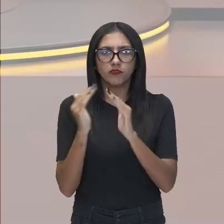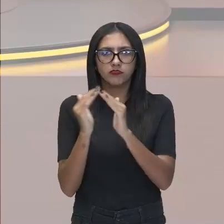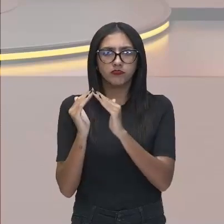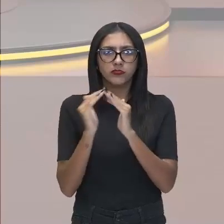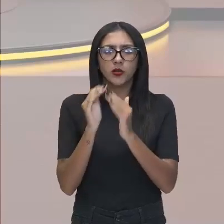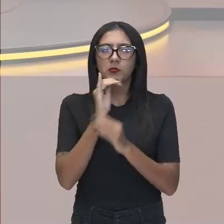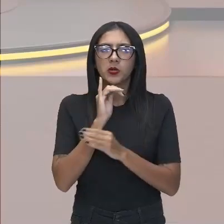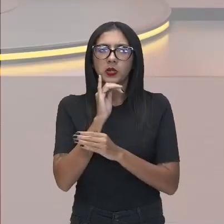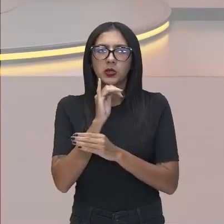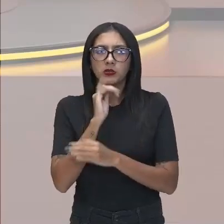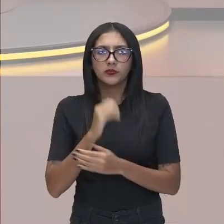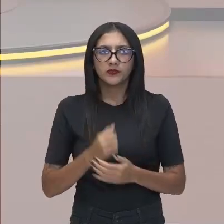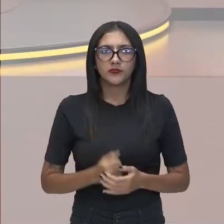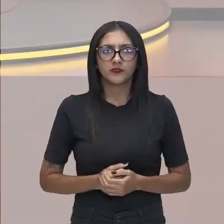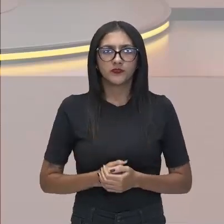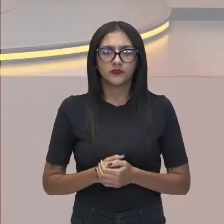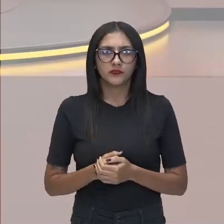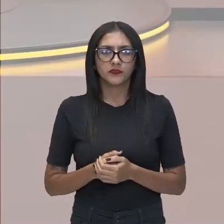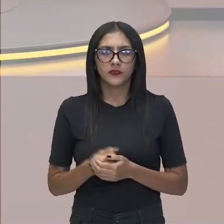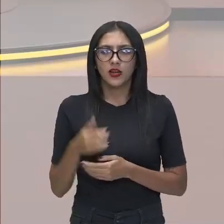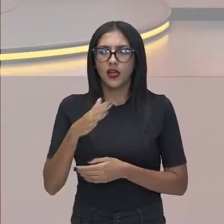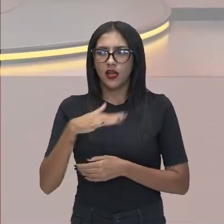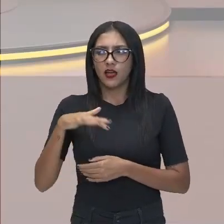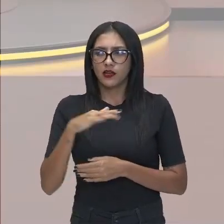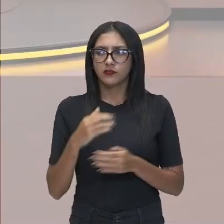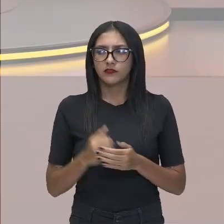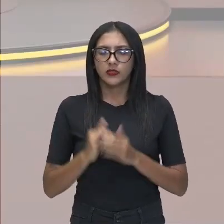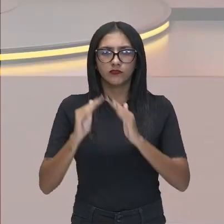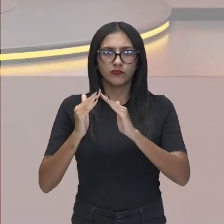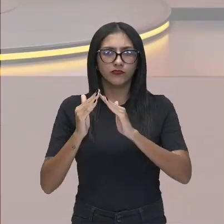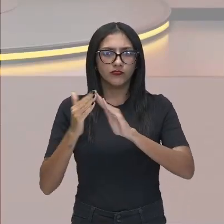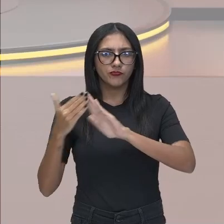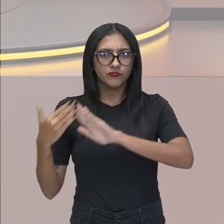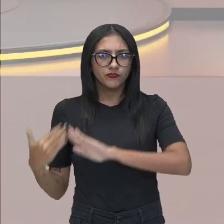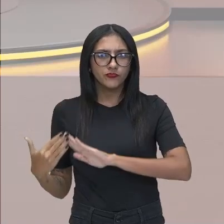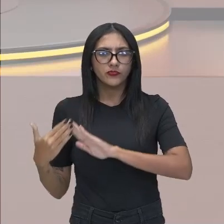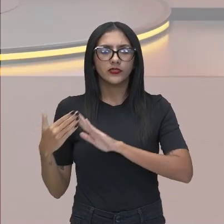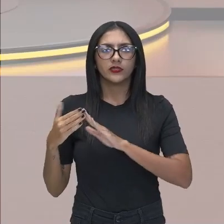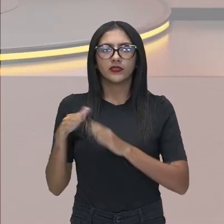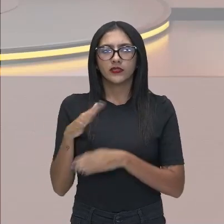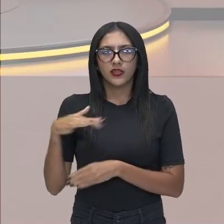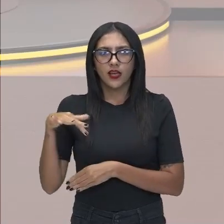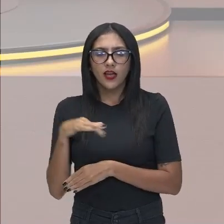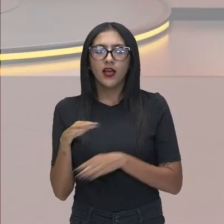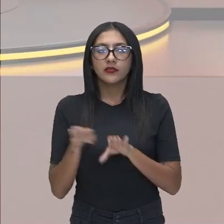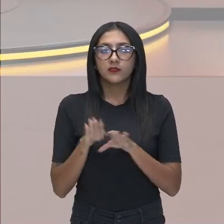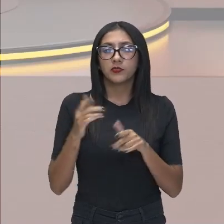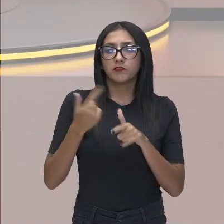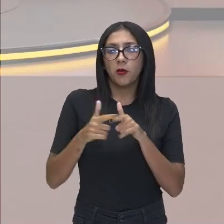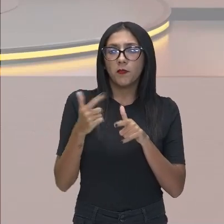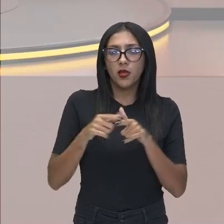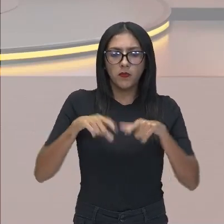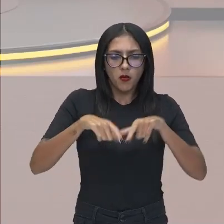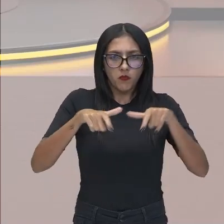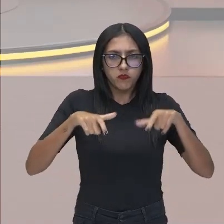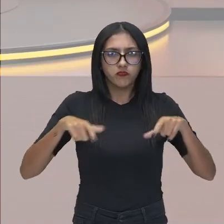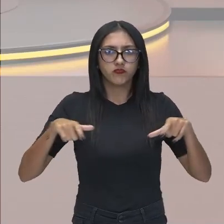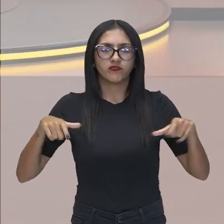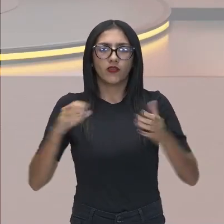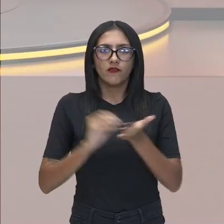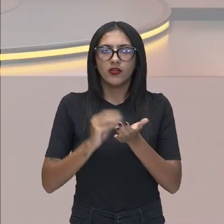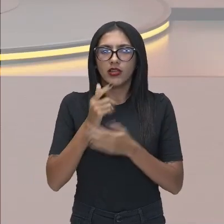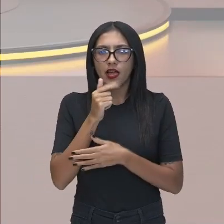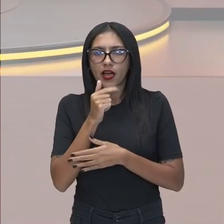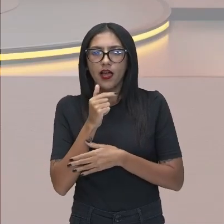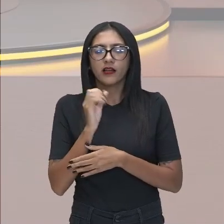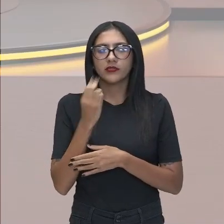a favelização de algumas áreas, onde vai acarretar aí problemas de saneamento básico, nós vamos ter a poluição